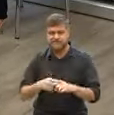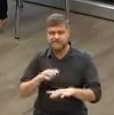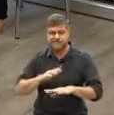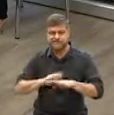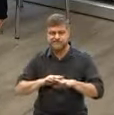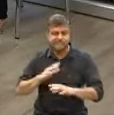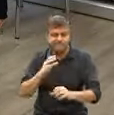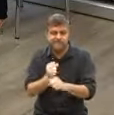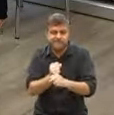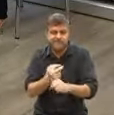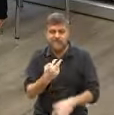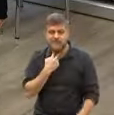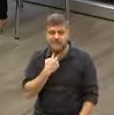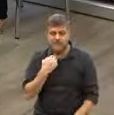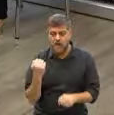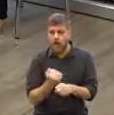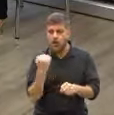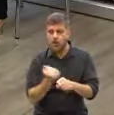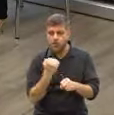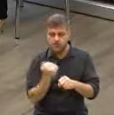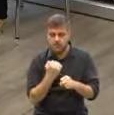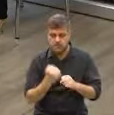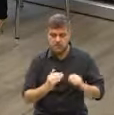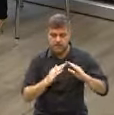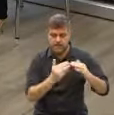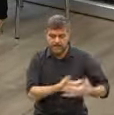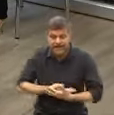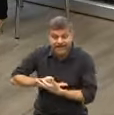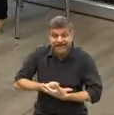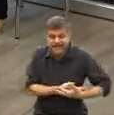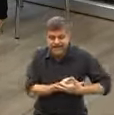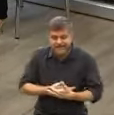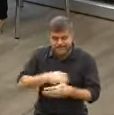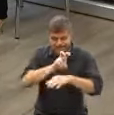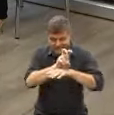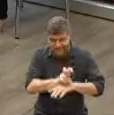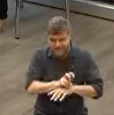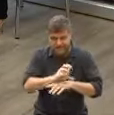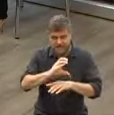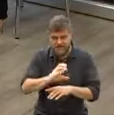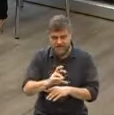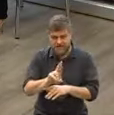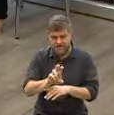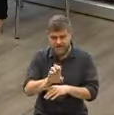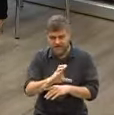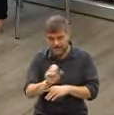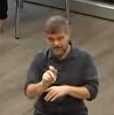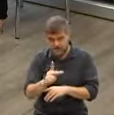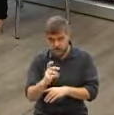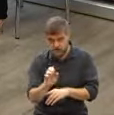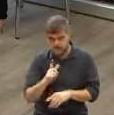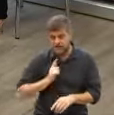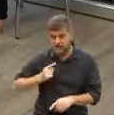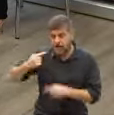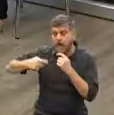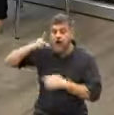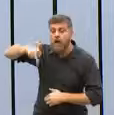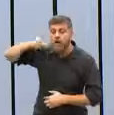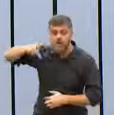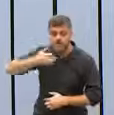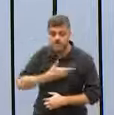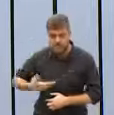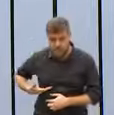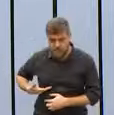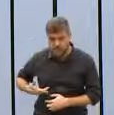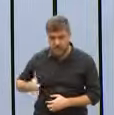bate? E por mais que se construa, o que acontece? Tem até uma questão que é o seguinte: quanto mais política pública você faz, mais gente você atrai para a cidade, a